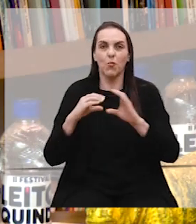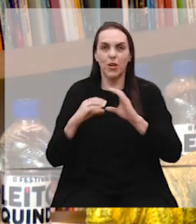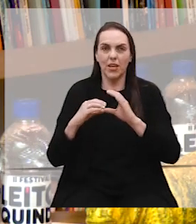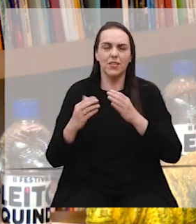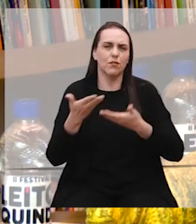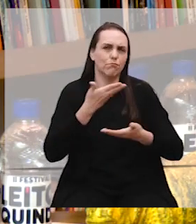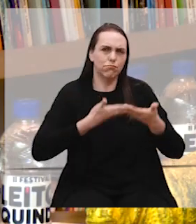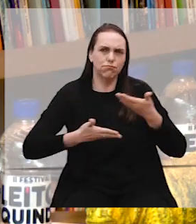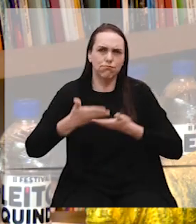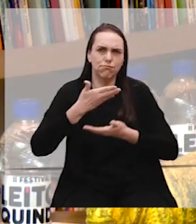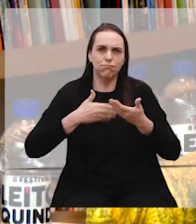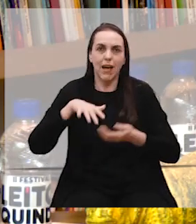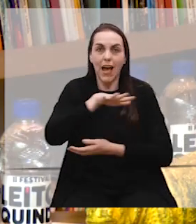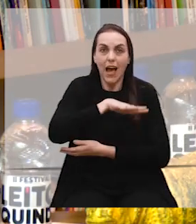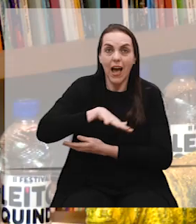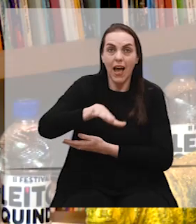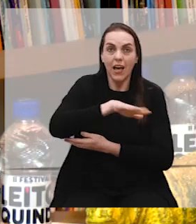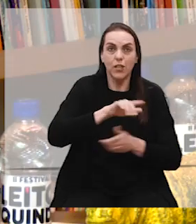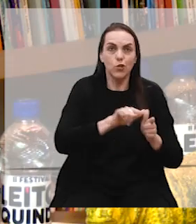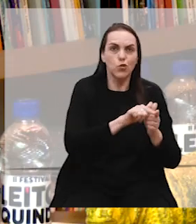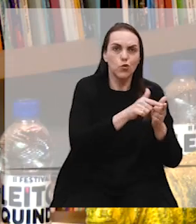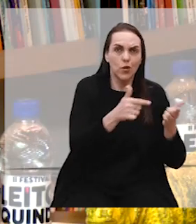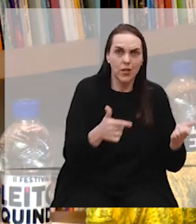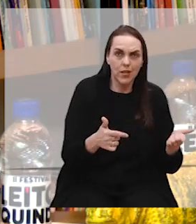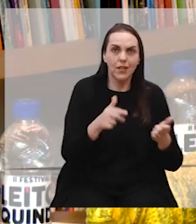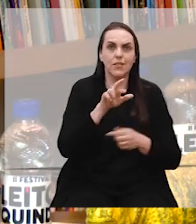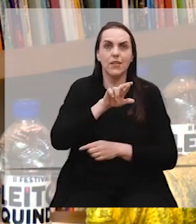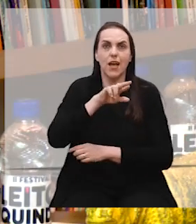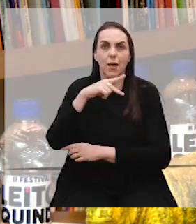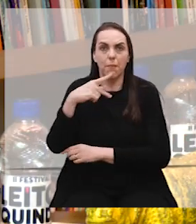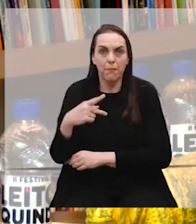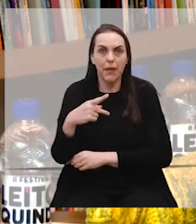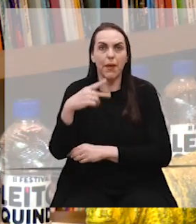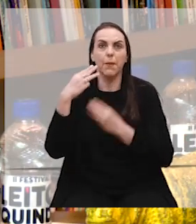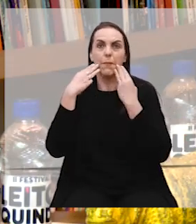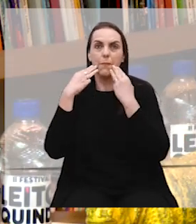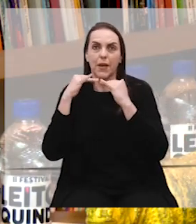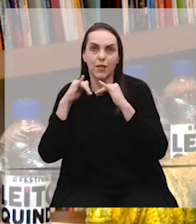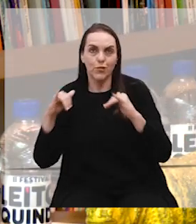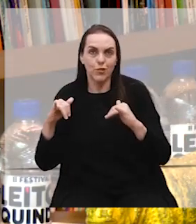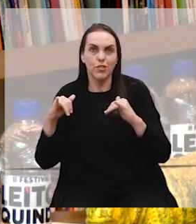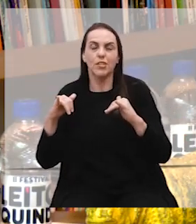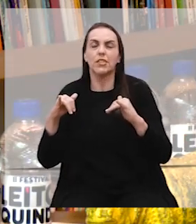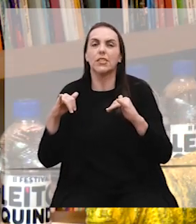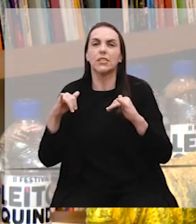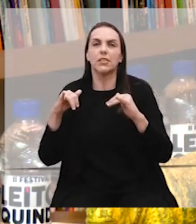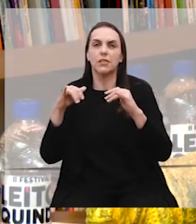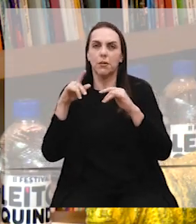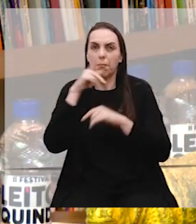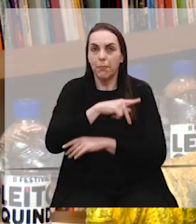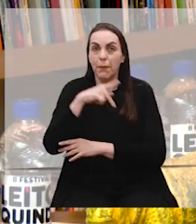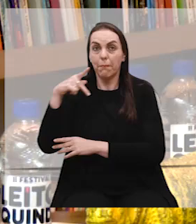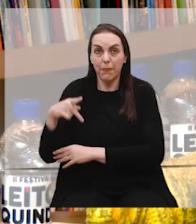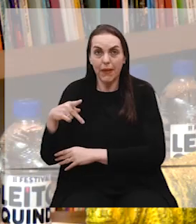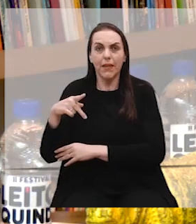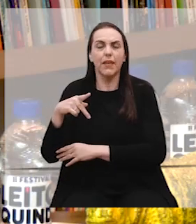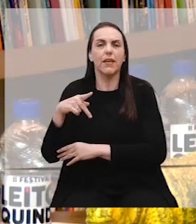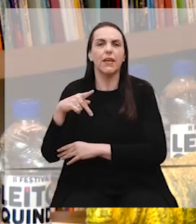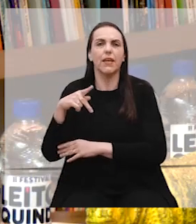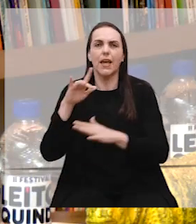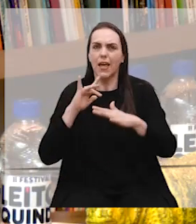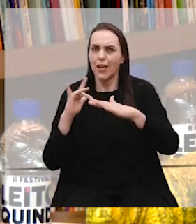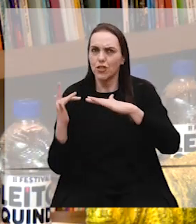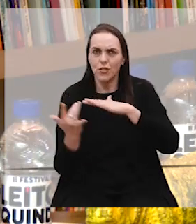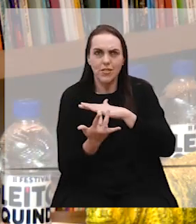as diversas áreas, desde o jornalismo, relações públicas, marketing, propaganda e